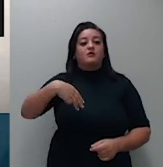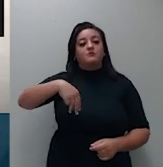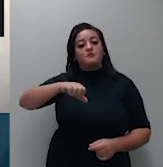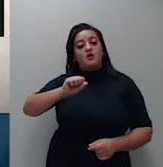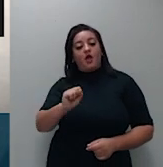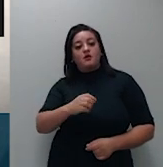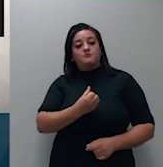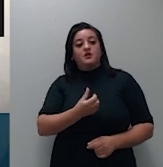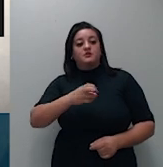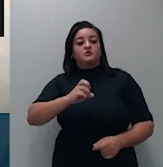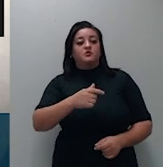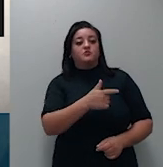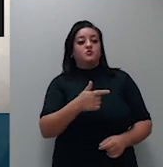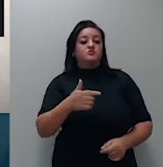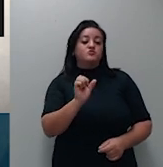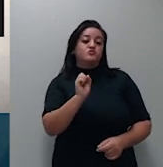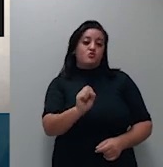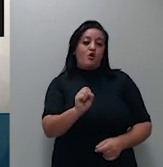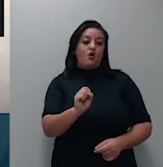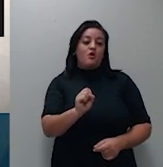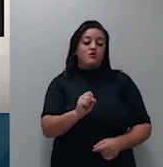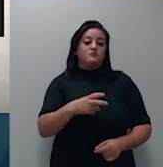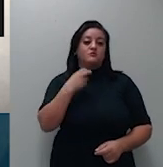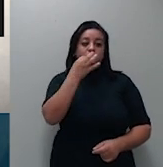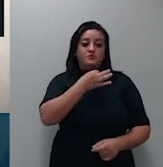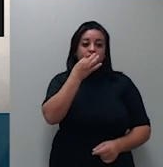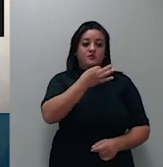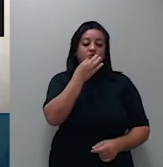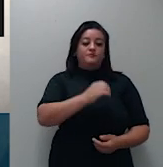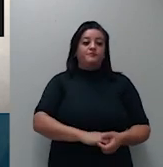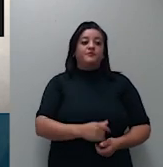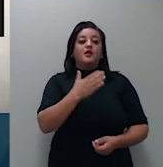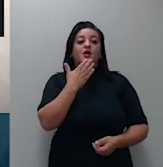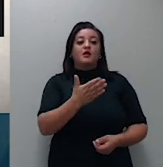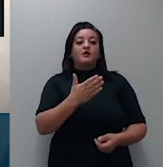6528 a sustentação oral pedida